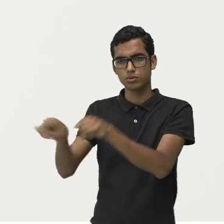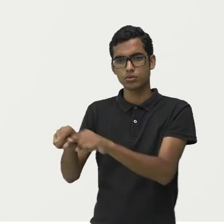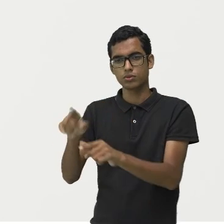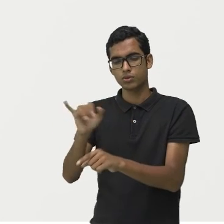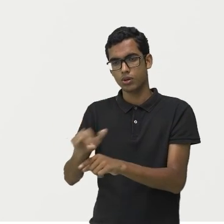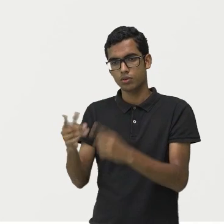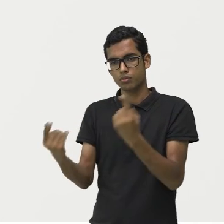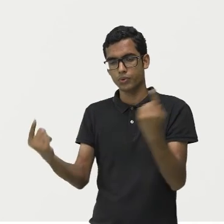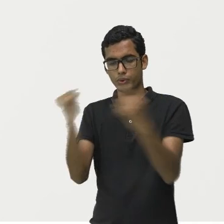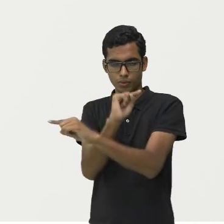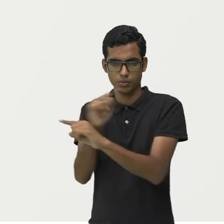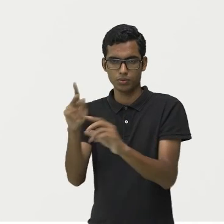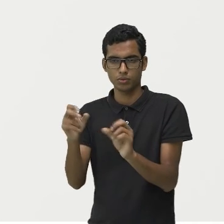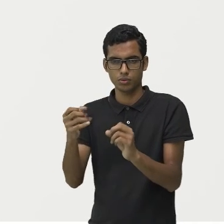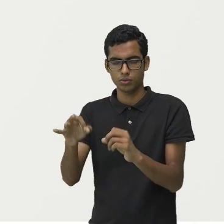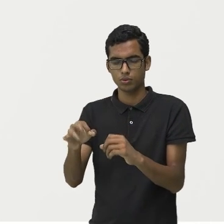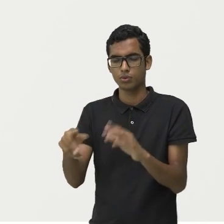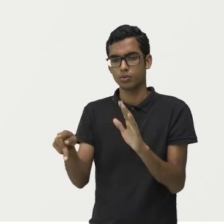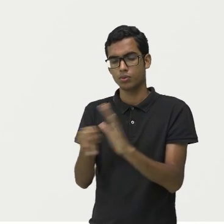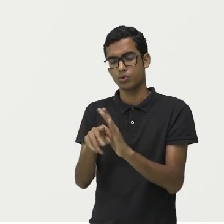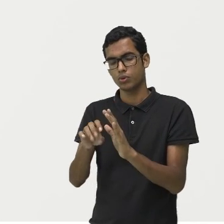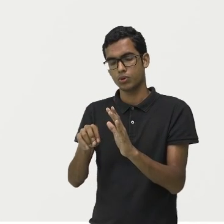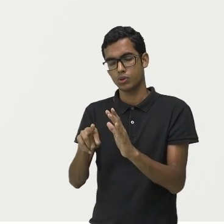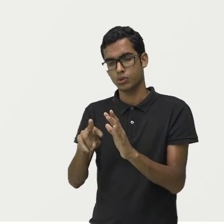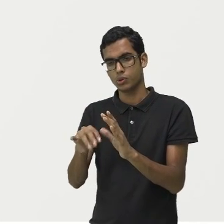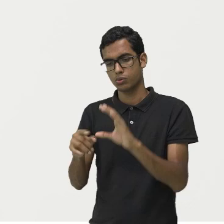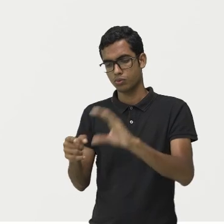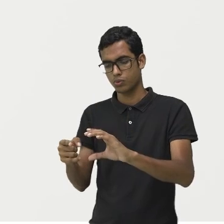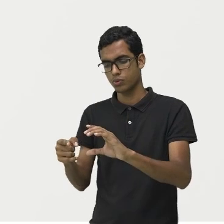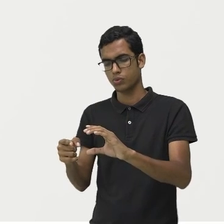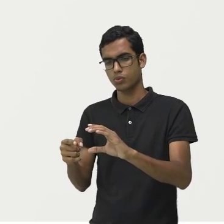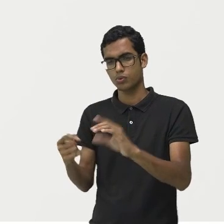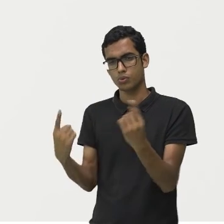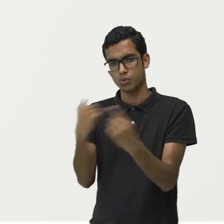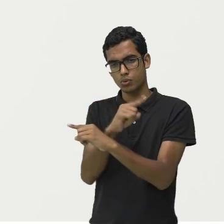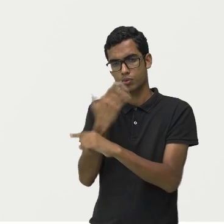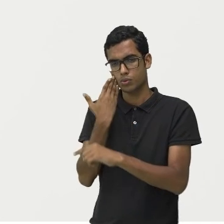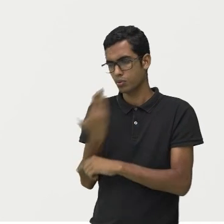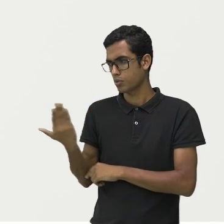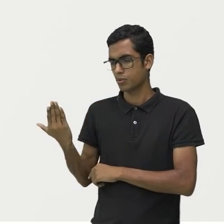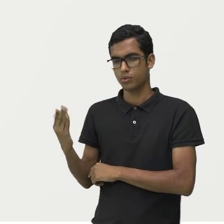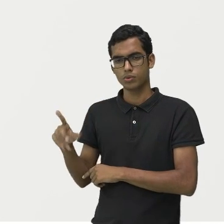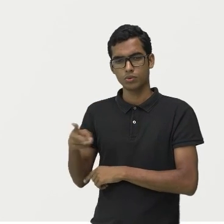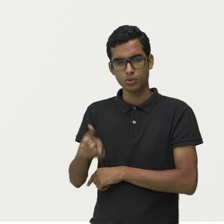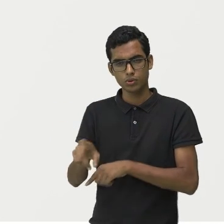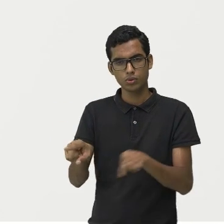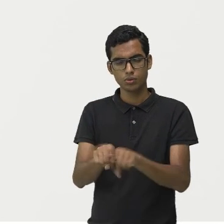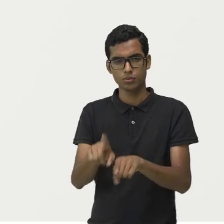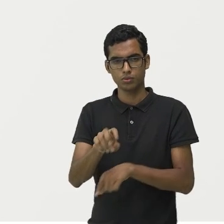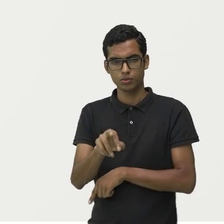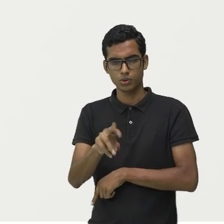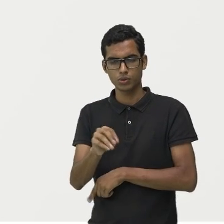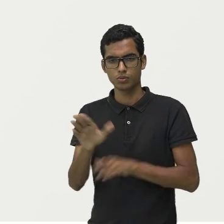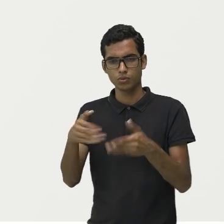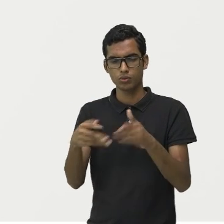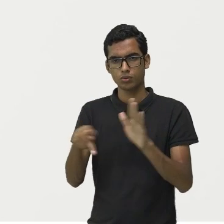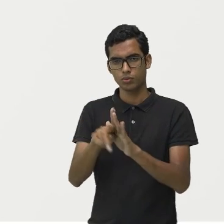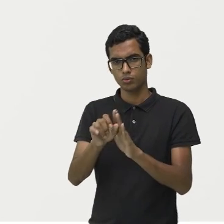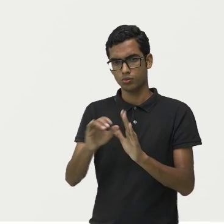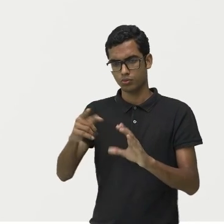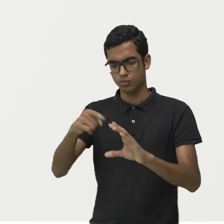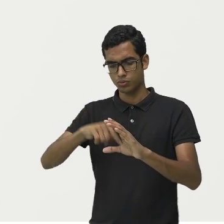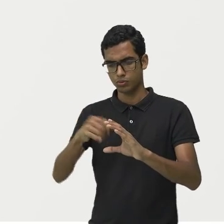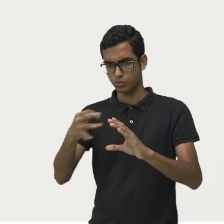espelho côncavo, por exemplo. E ela vai estar sempre entre o foco e o vértice do espelho. Tá